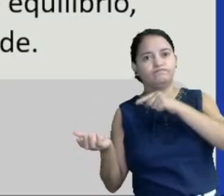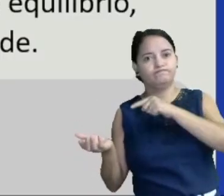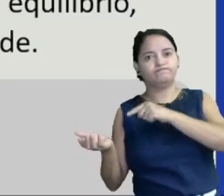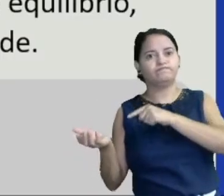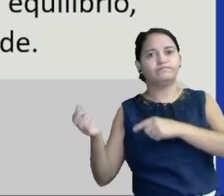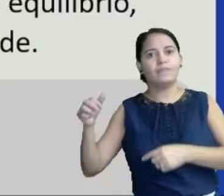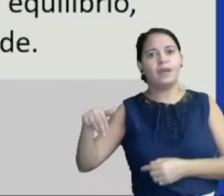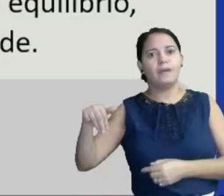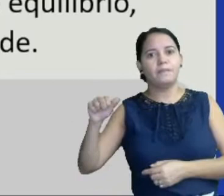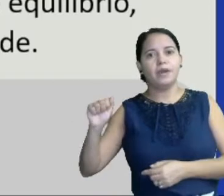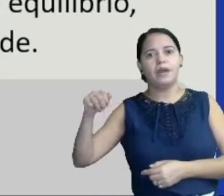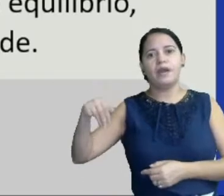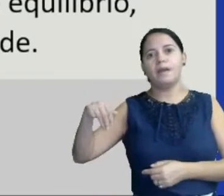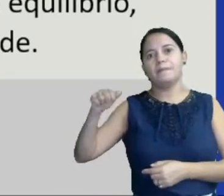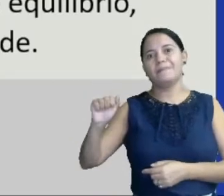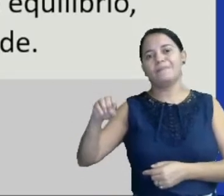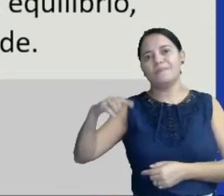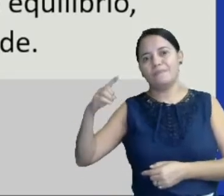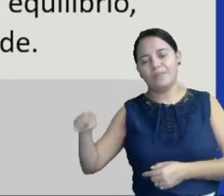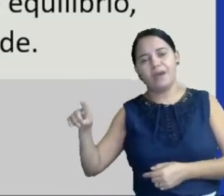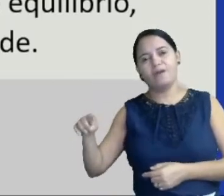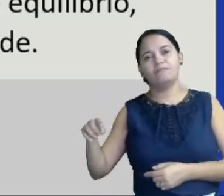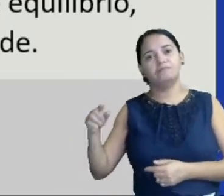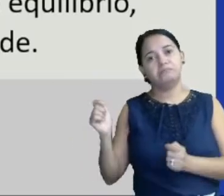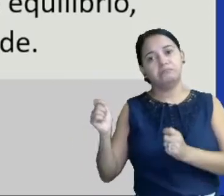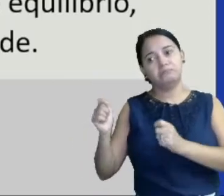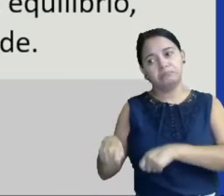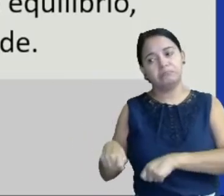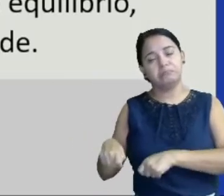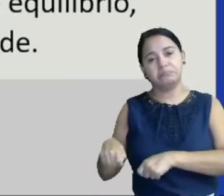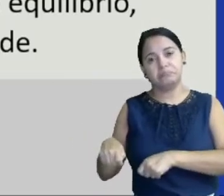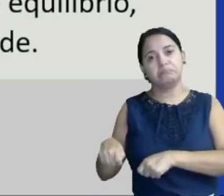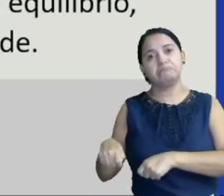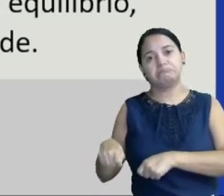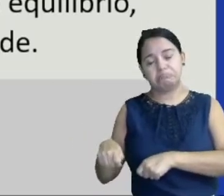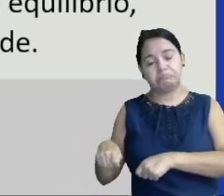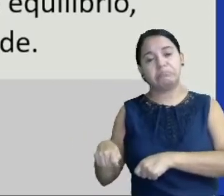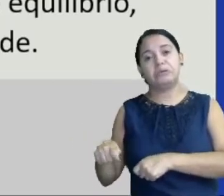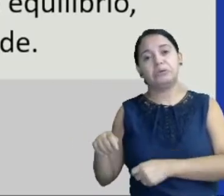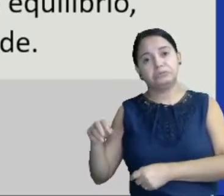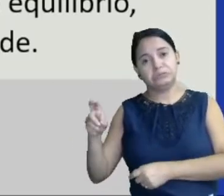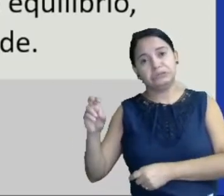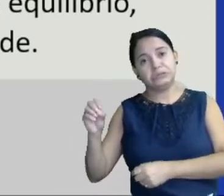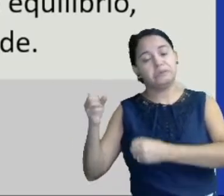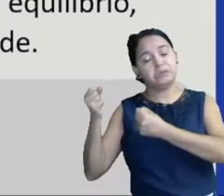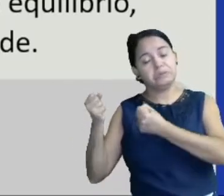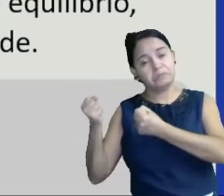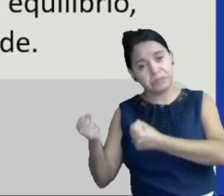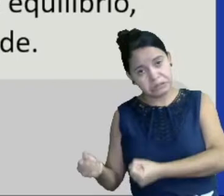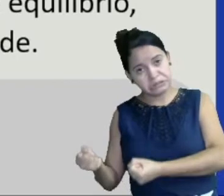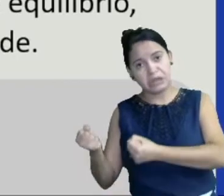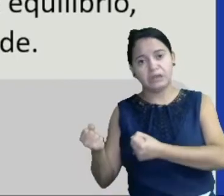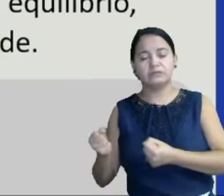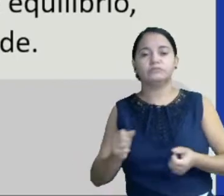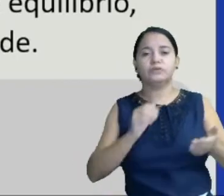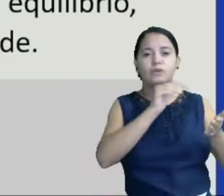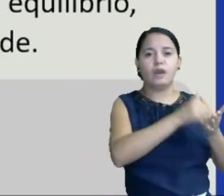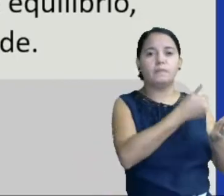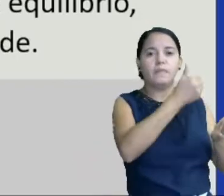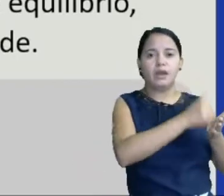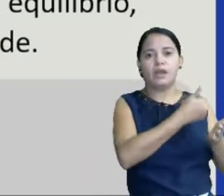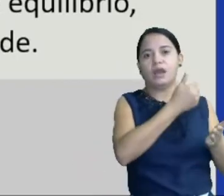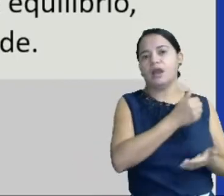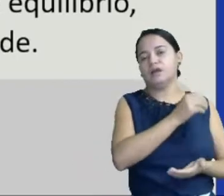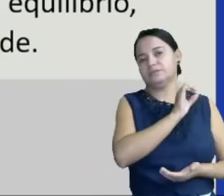cada na realidade ele vai passar 50 esse o abacate custa 20 ele vai custar 50 porque